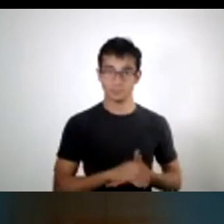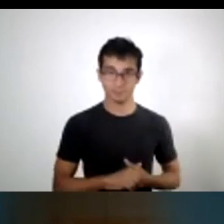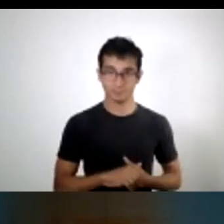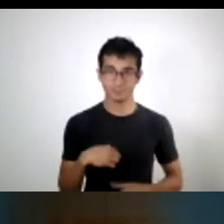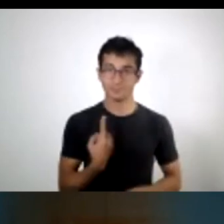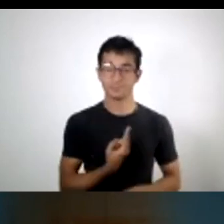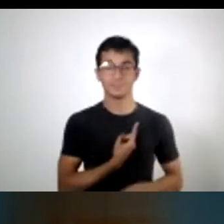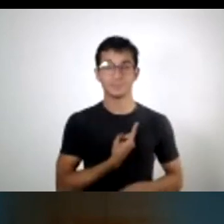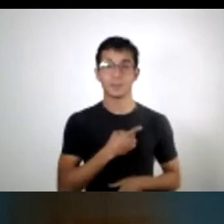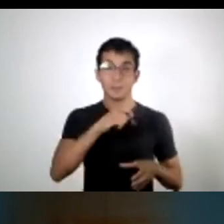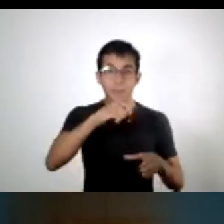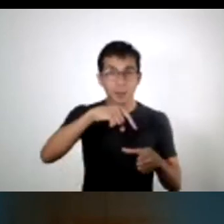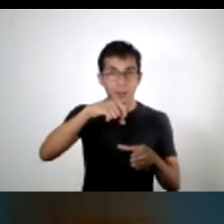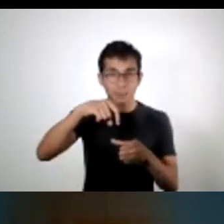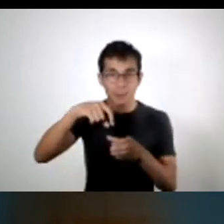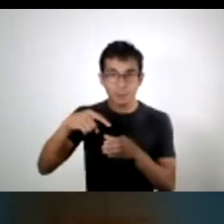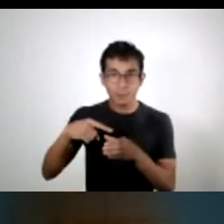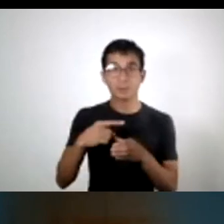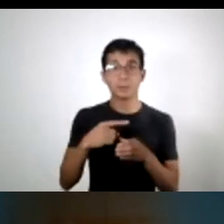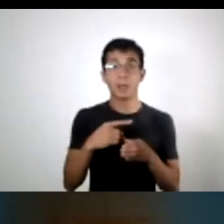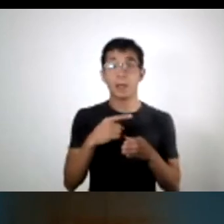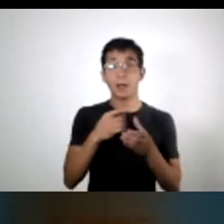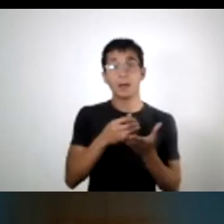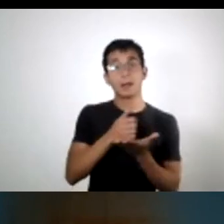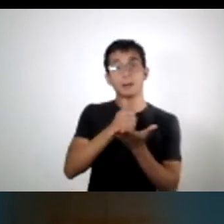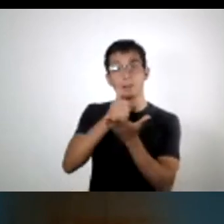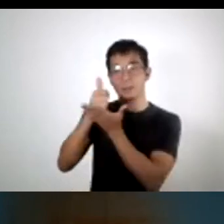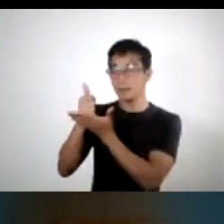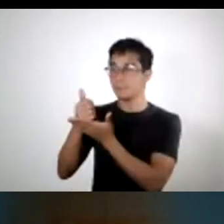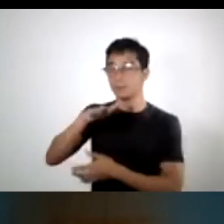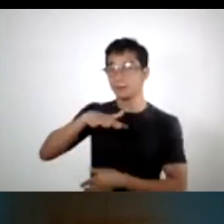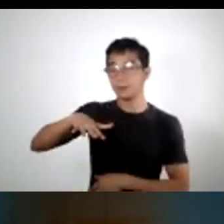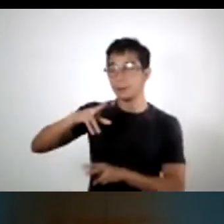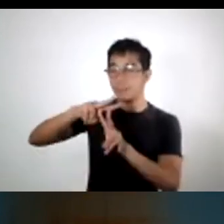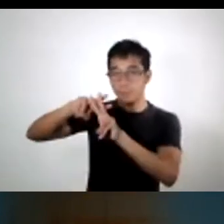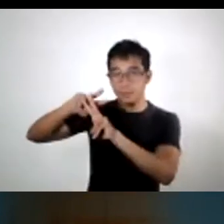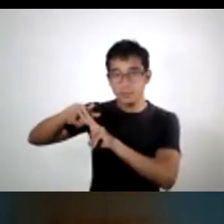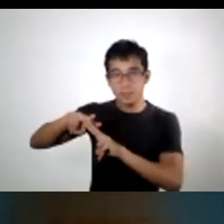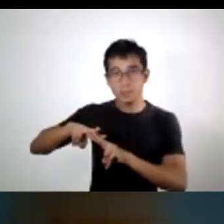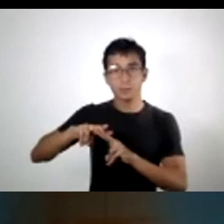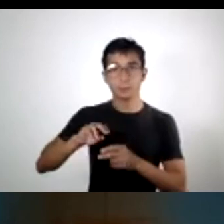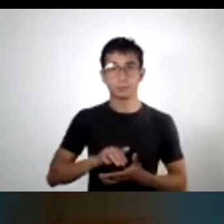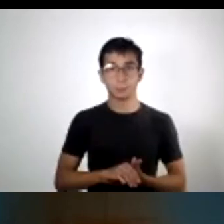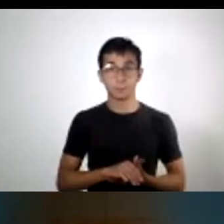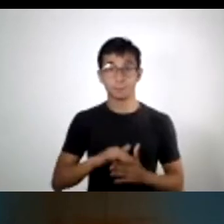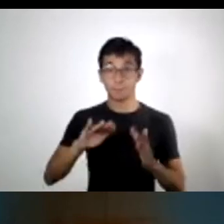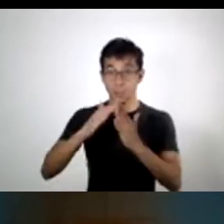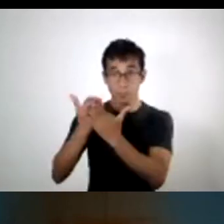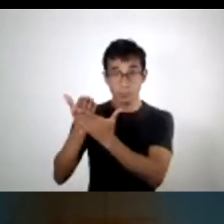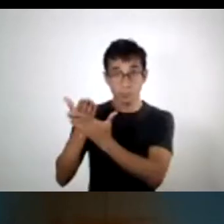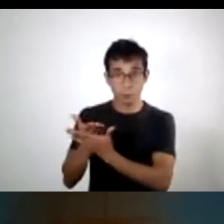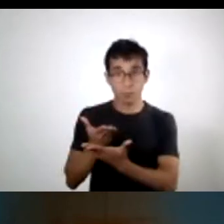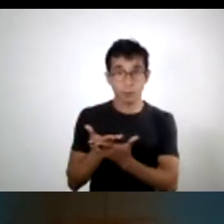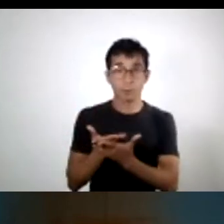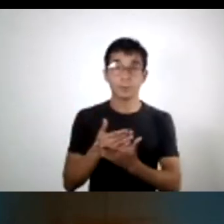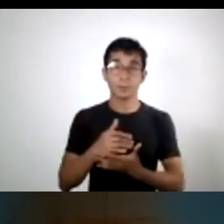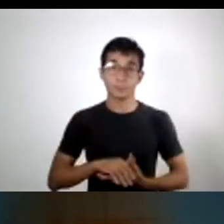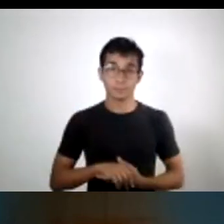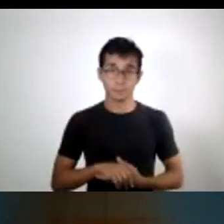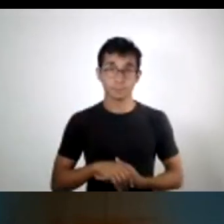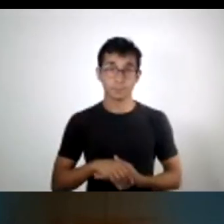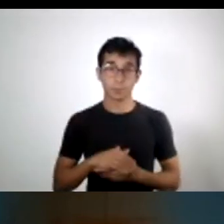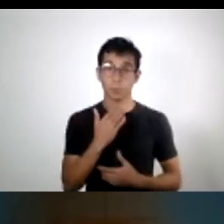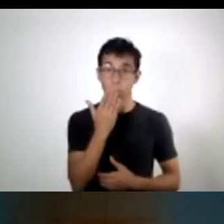recebem, por exemplo, os presídios, as escolas. Então, de certa forma, essa segurança alimentar,